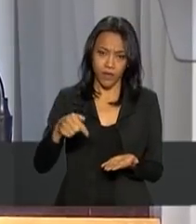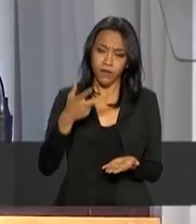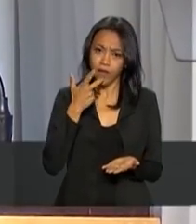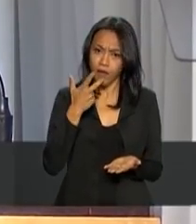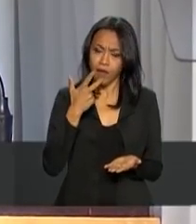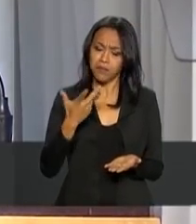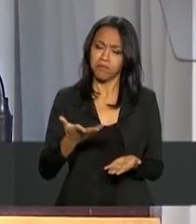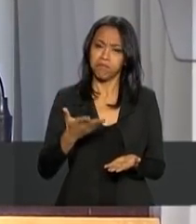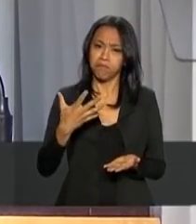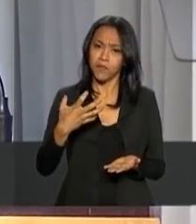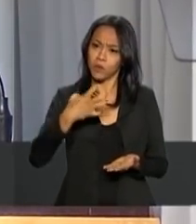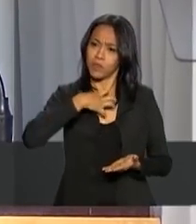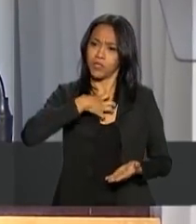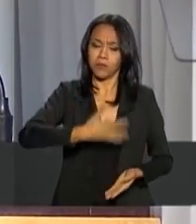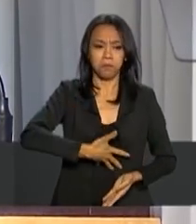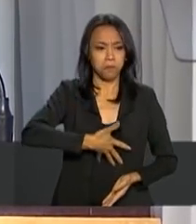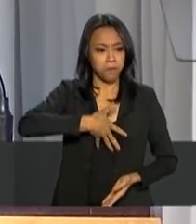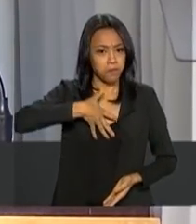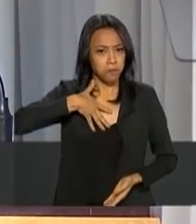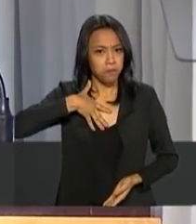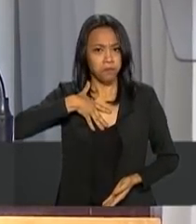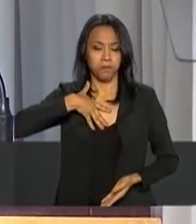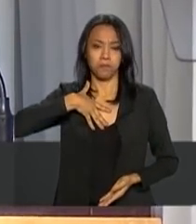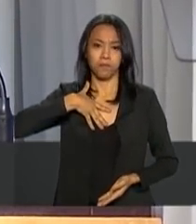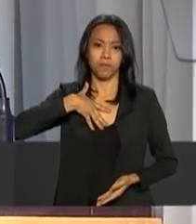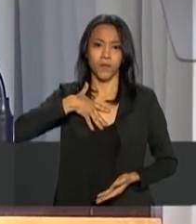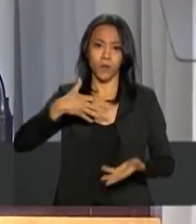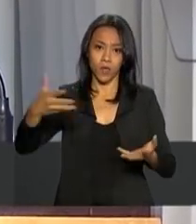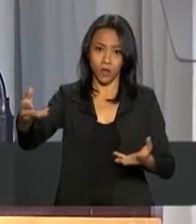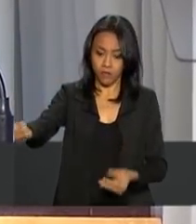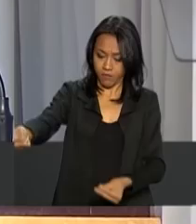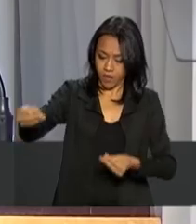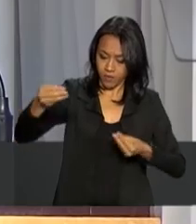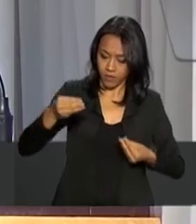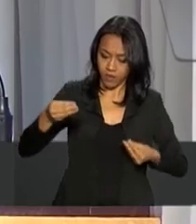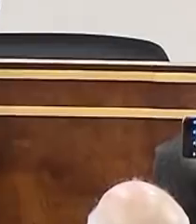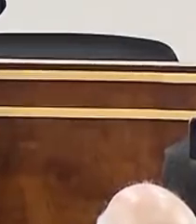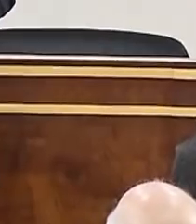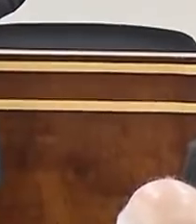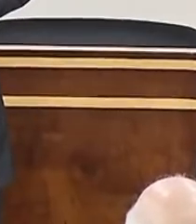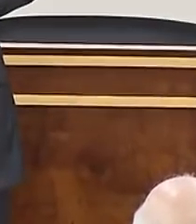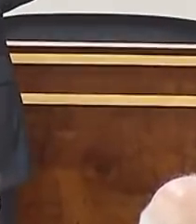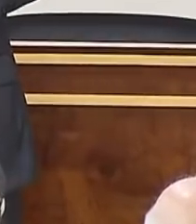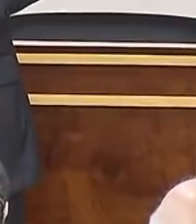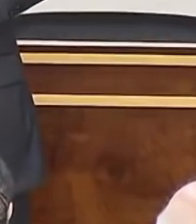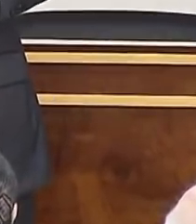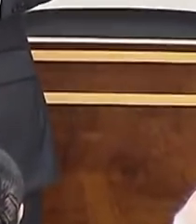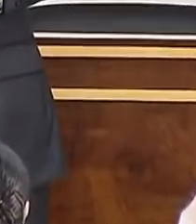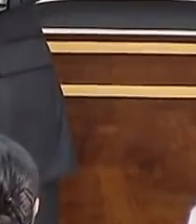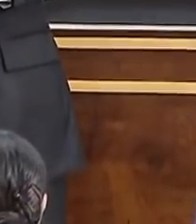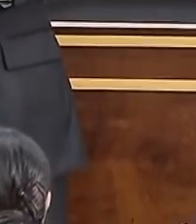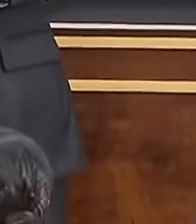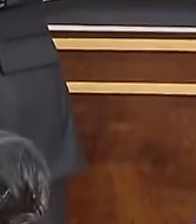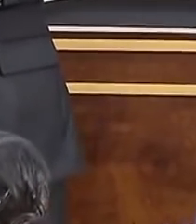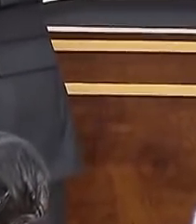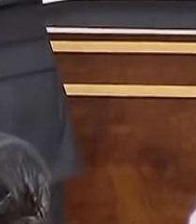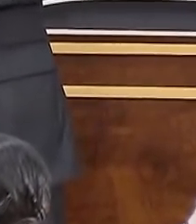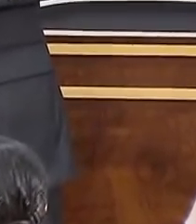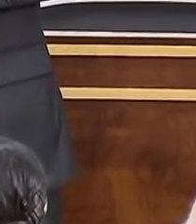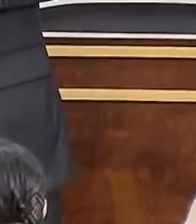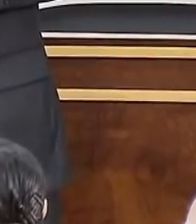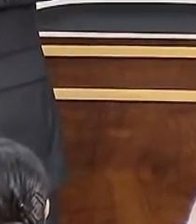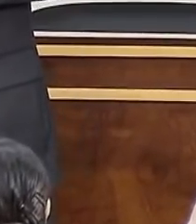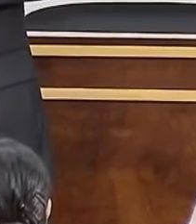extraordinária honra com que eu recebo este título, né? E título Cidadania